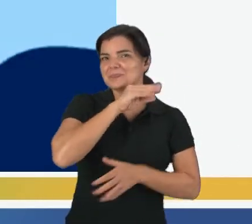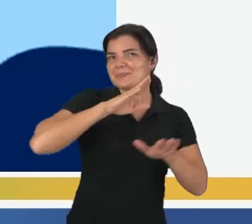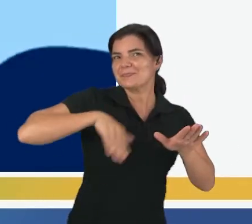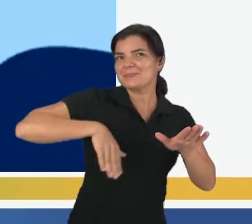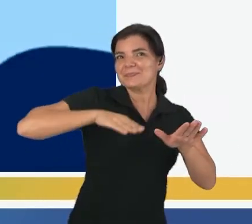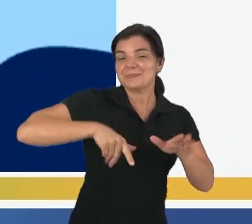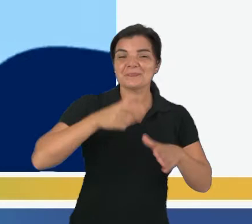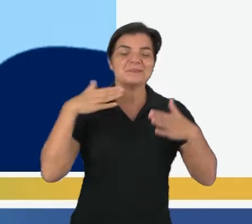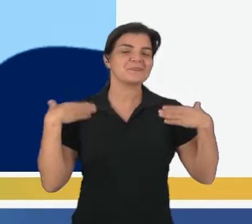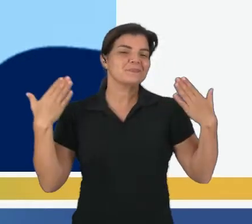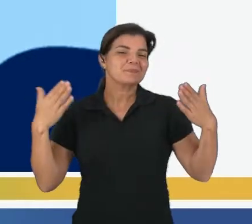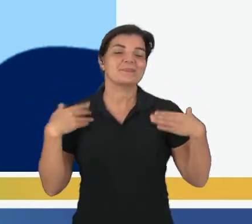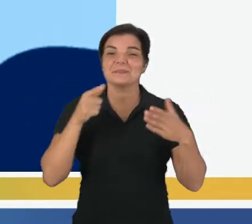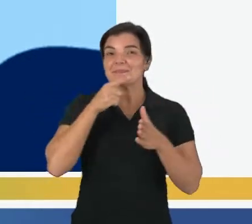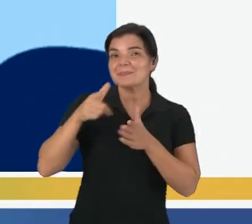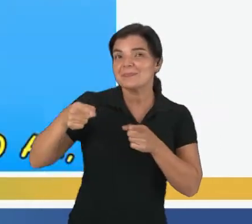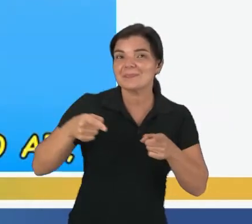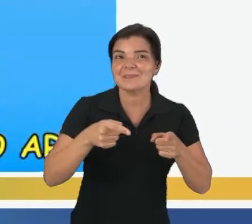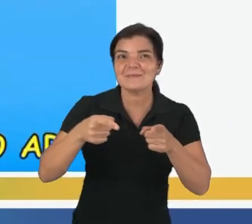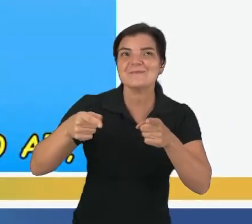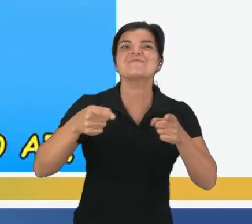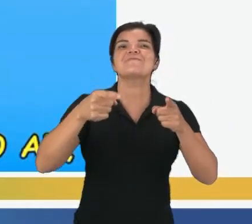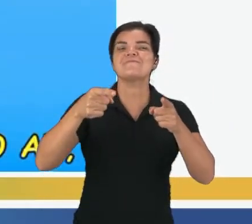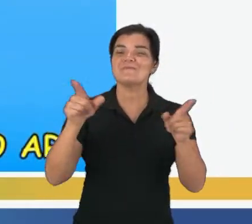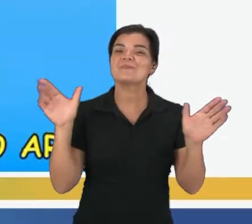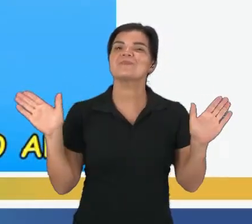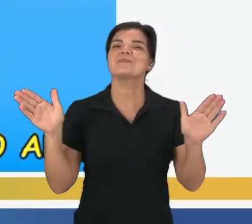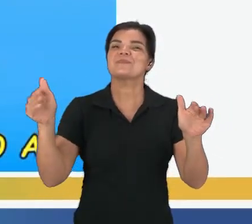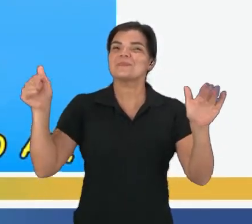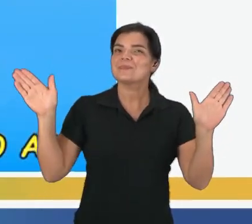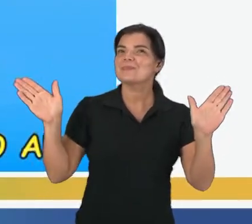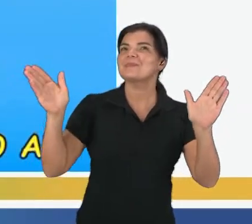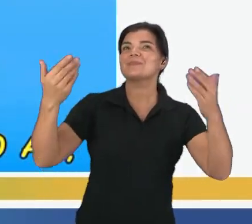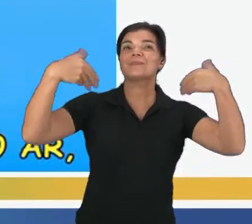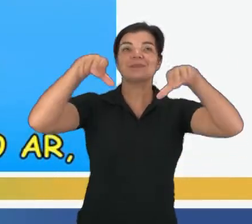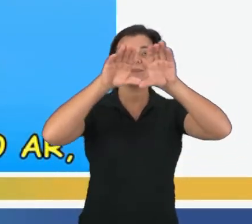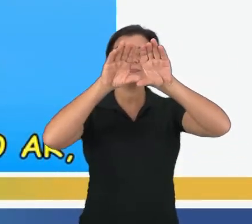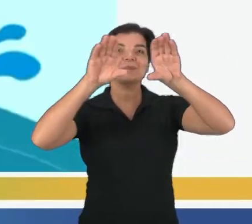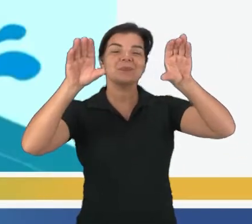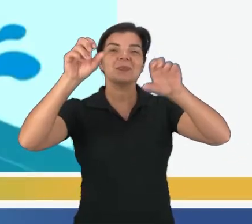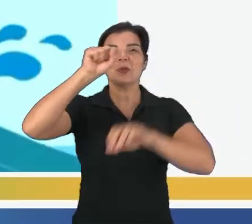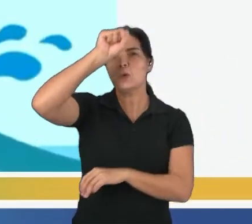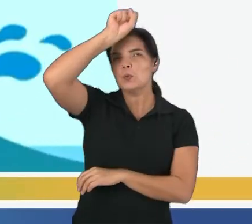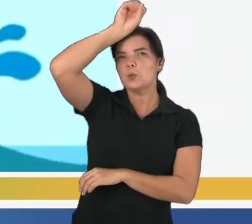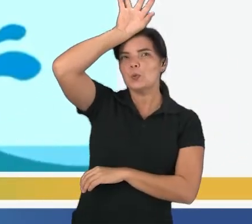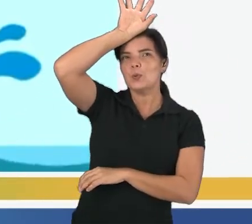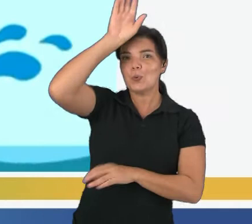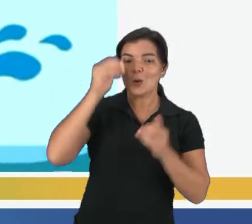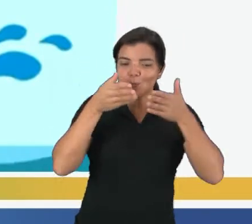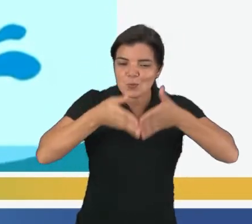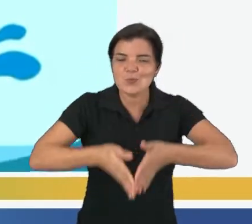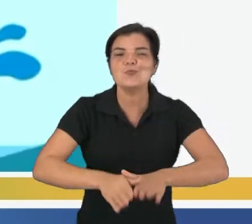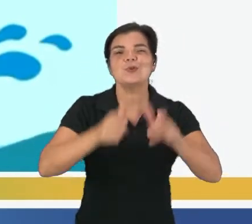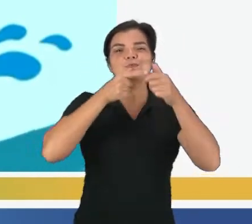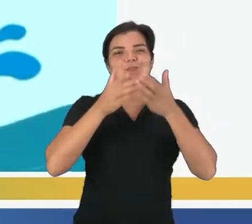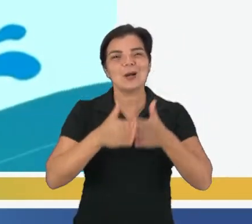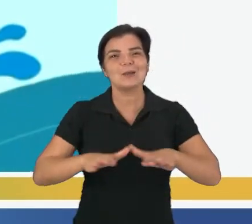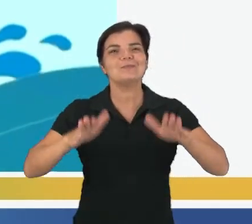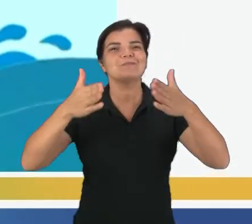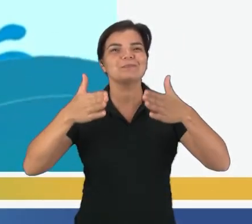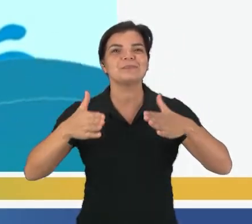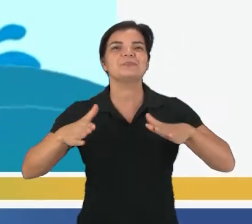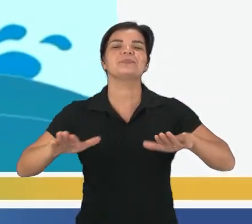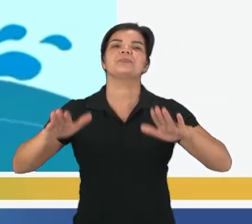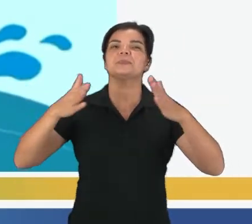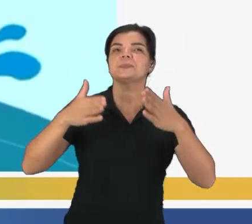pato nada alegre na lagoa. Passarinho voa livre pelo céu no ar. Baleia mergulha no mar.